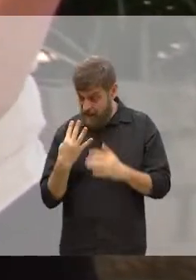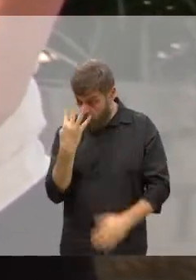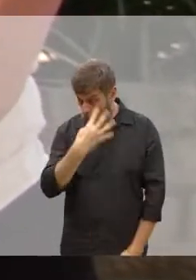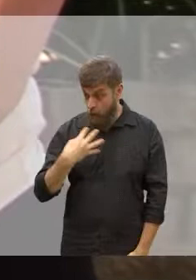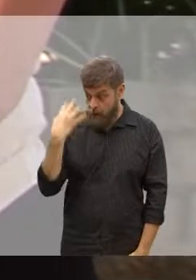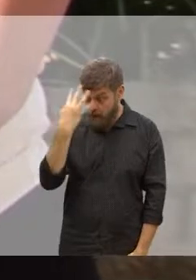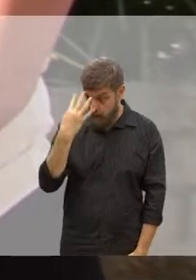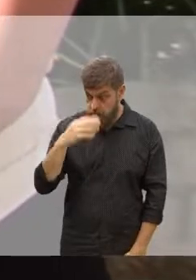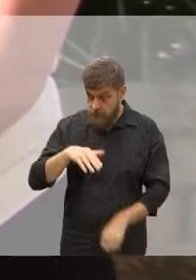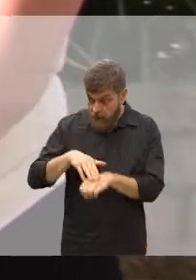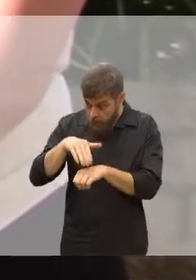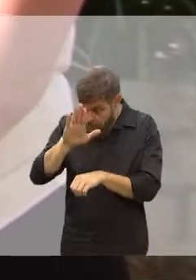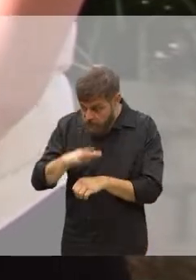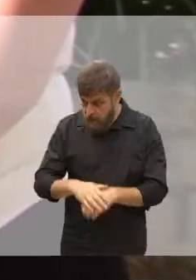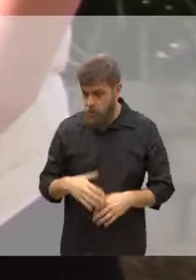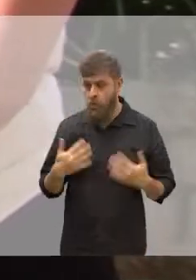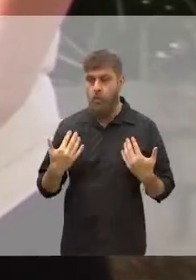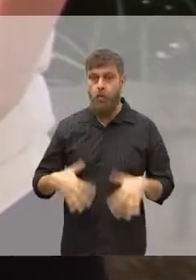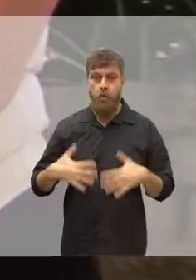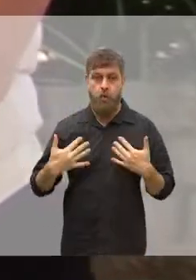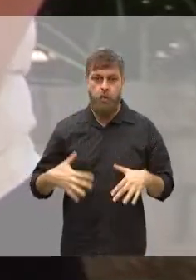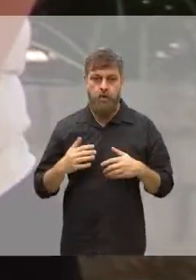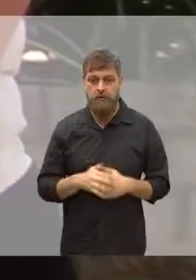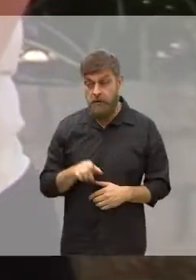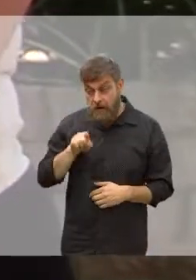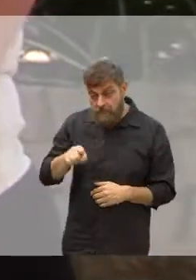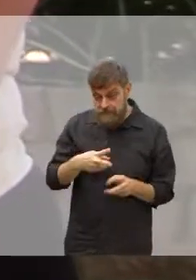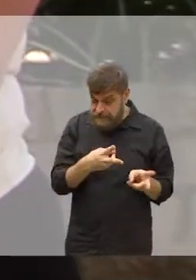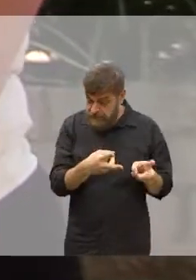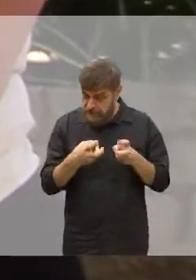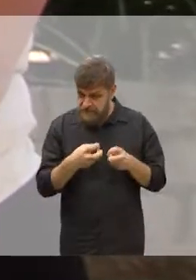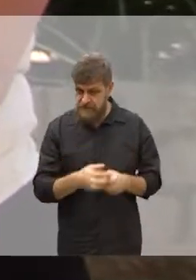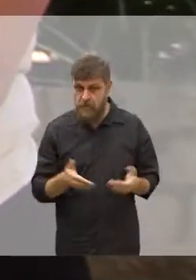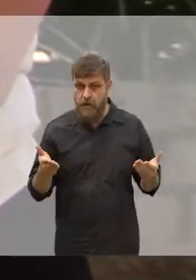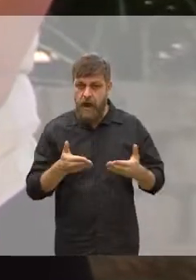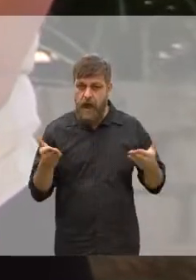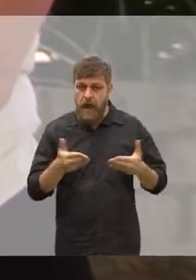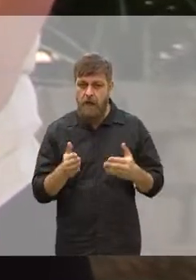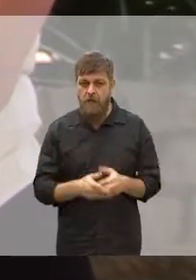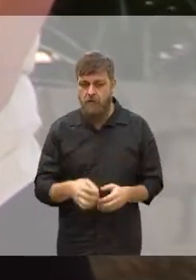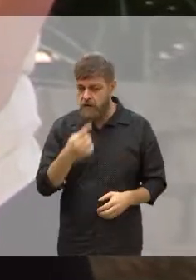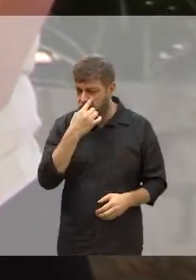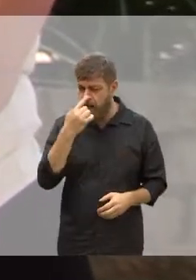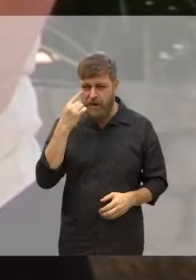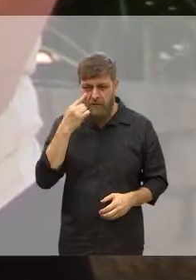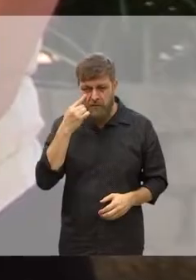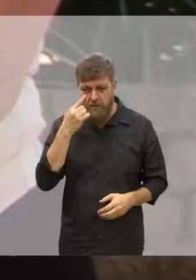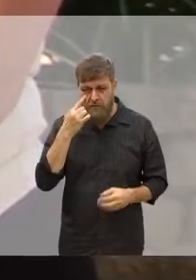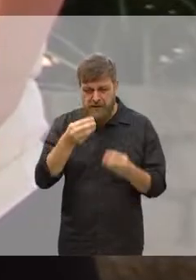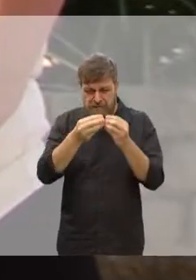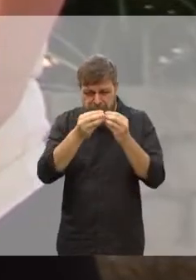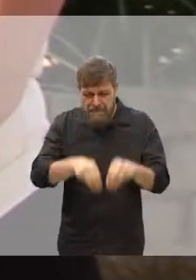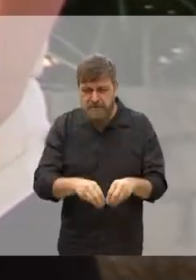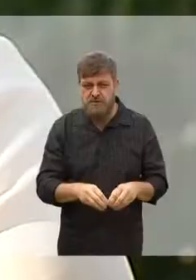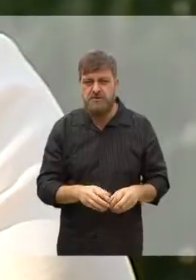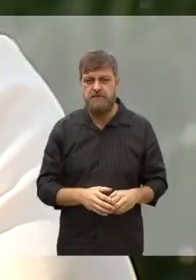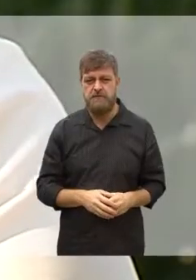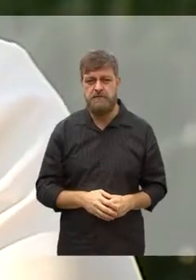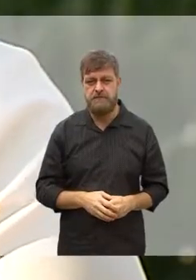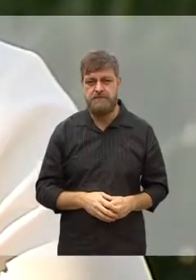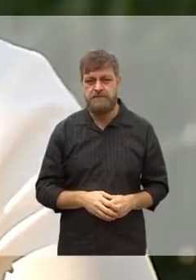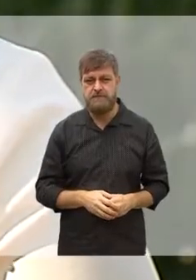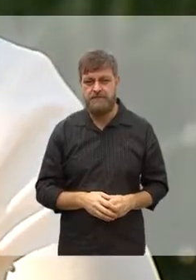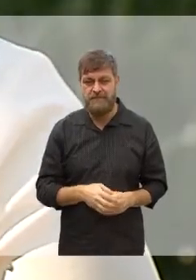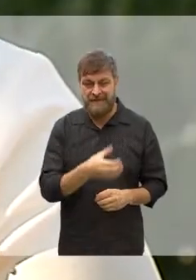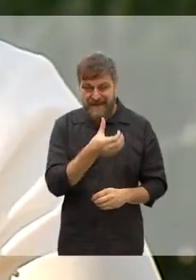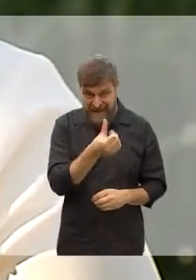ou mais, e se você notou diferença, você notou que prejudicou um pouco mais a saúde ocular dele? A